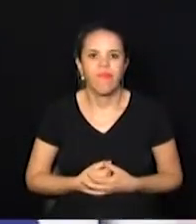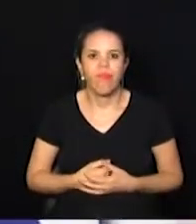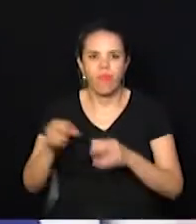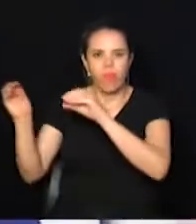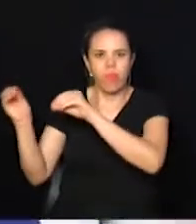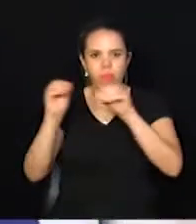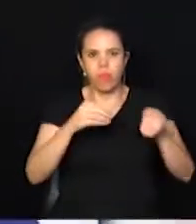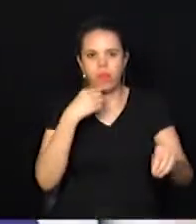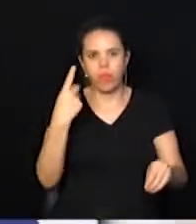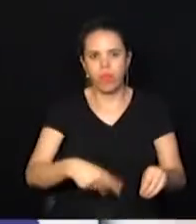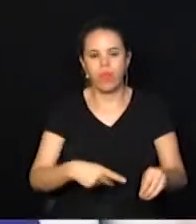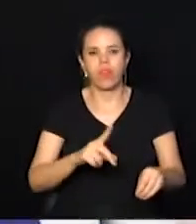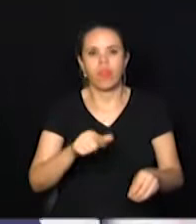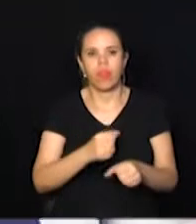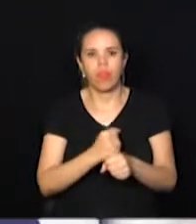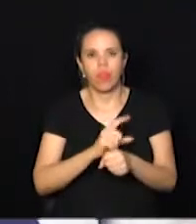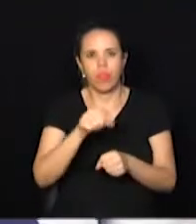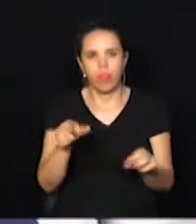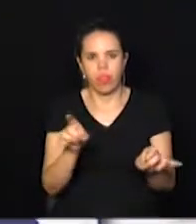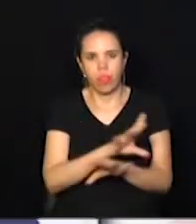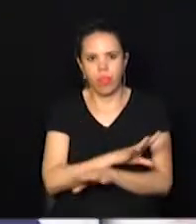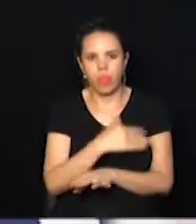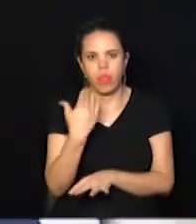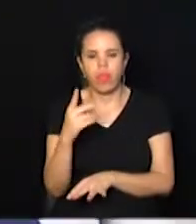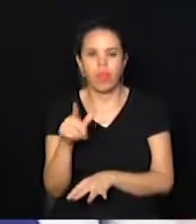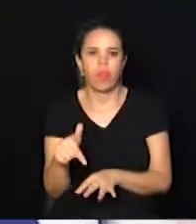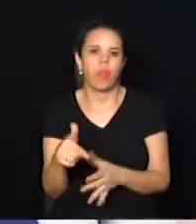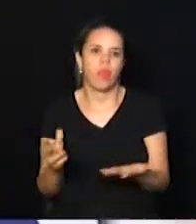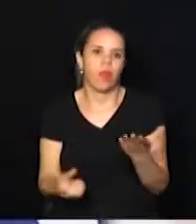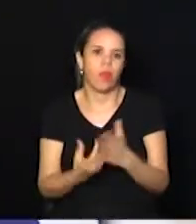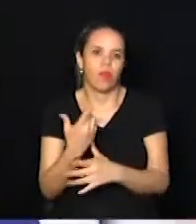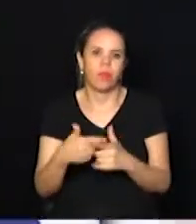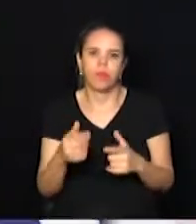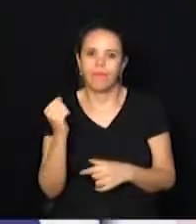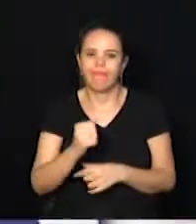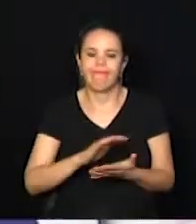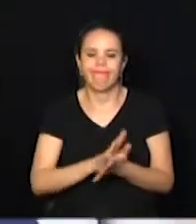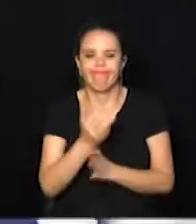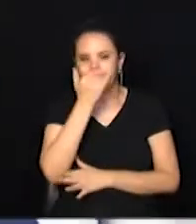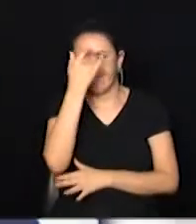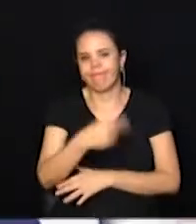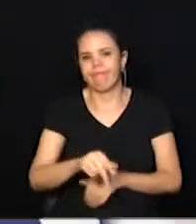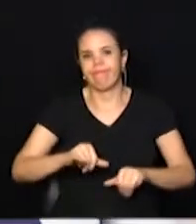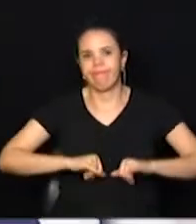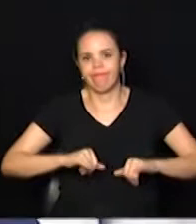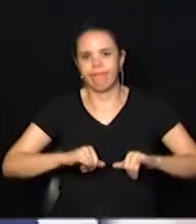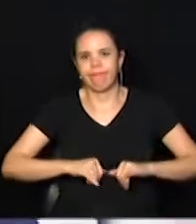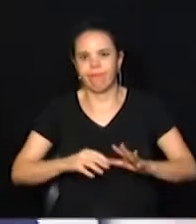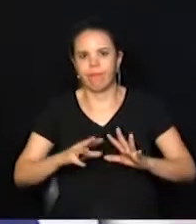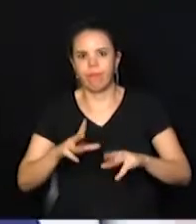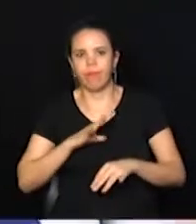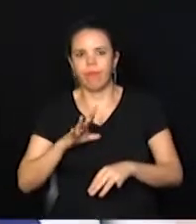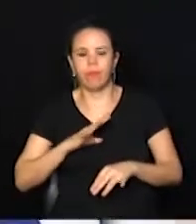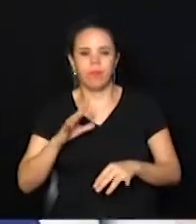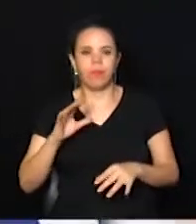para Campinas alguns anos depois do assassinato brutal que o Toninho e toda essa cidade,